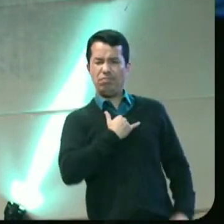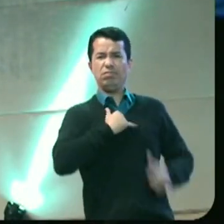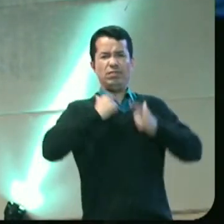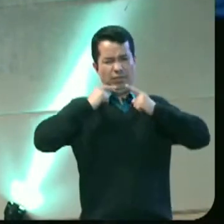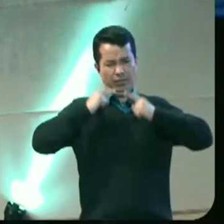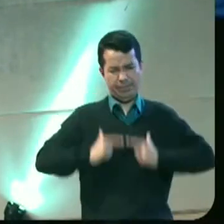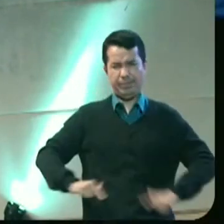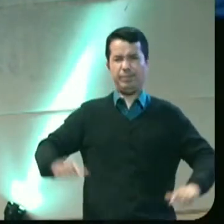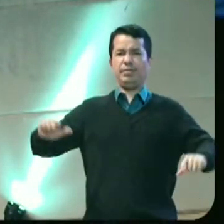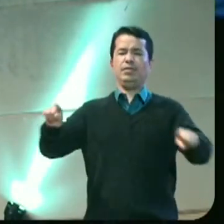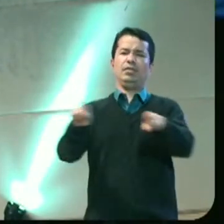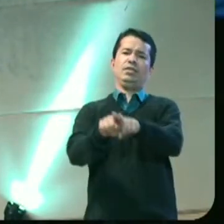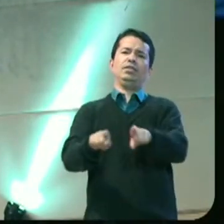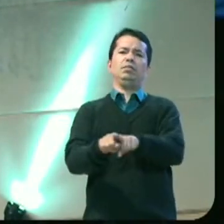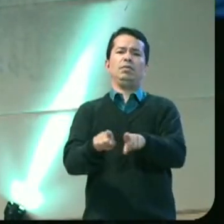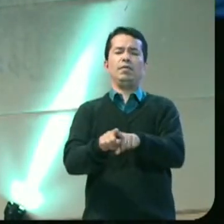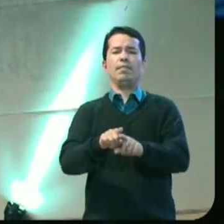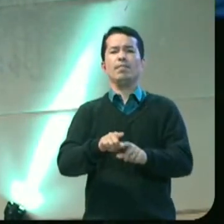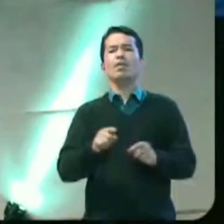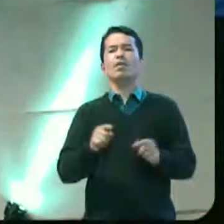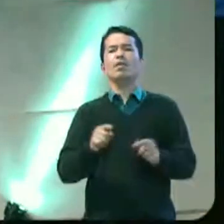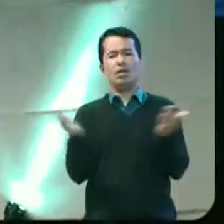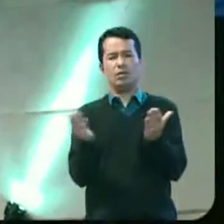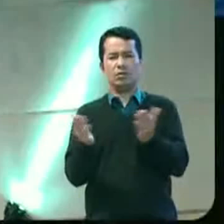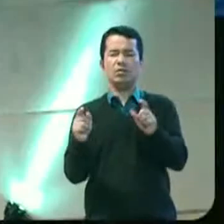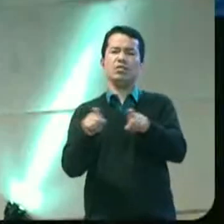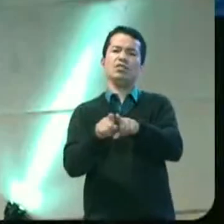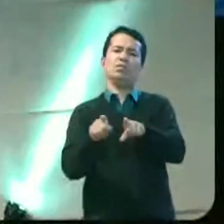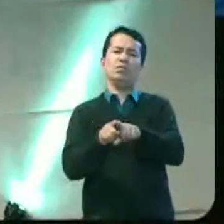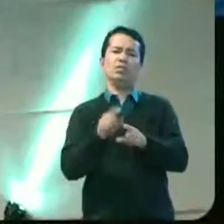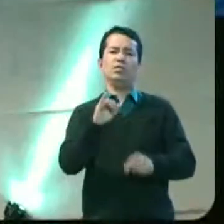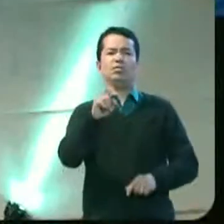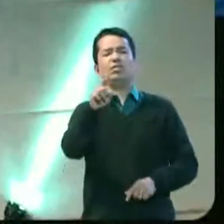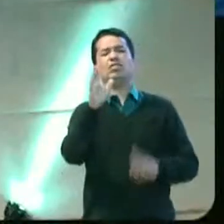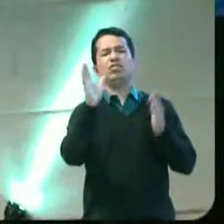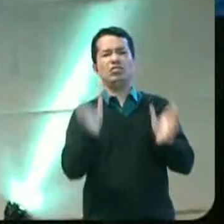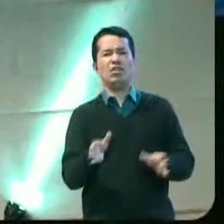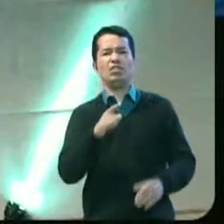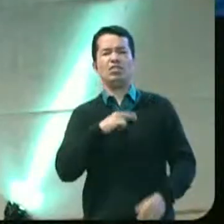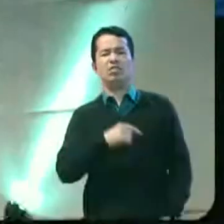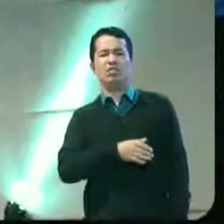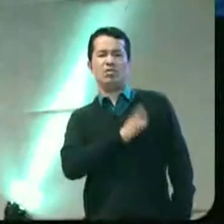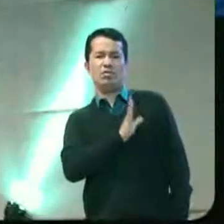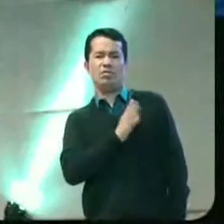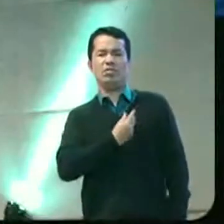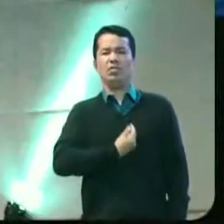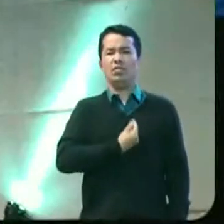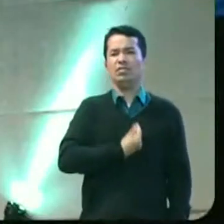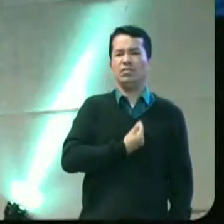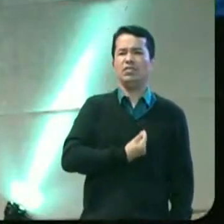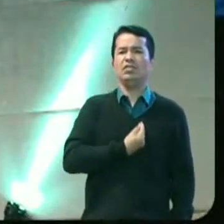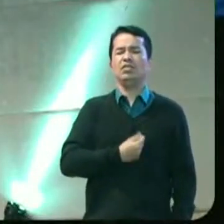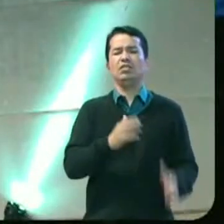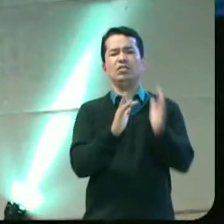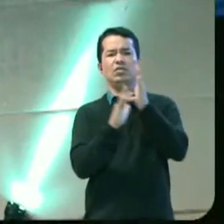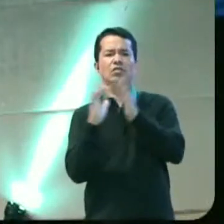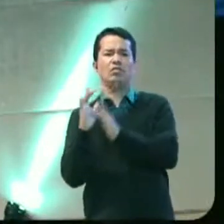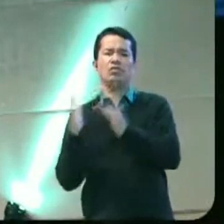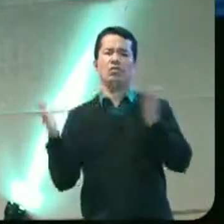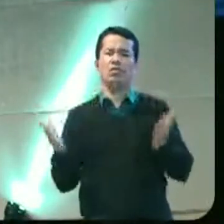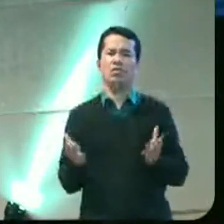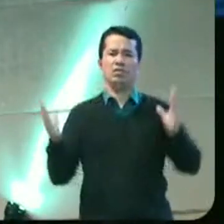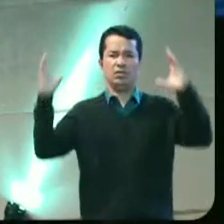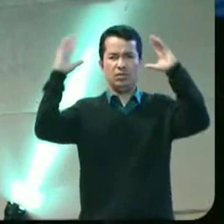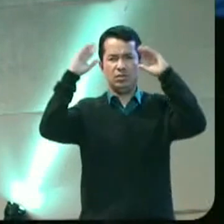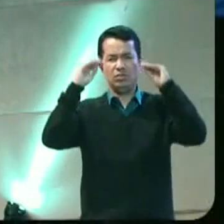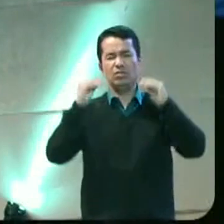cruz do Calvário. Então, se você está entregando a sua vida para Jesus nessa noite, escreva aí. Eu quero